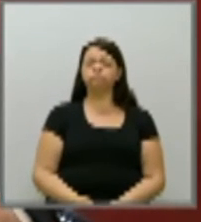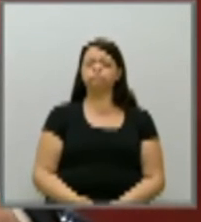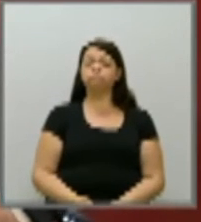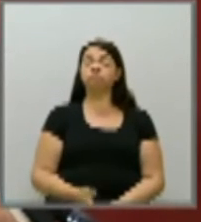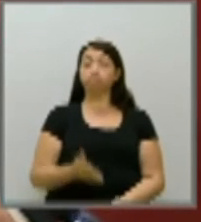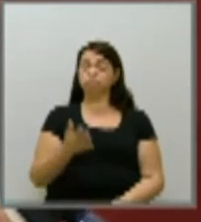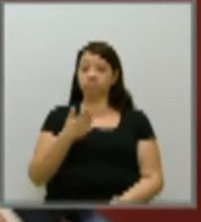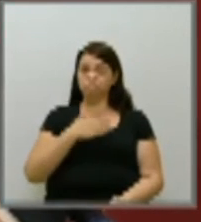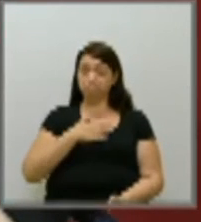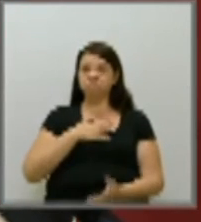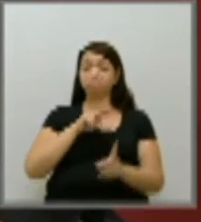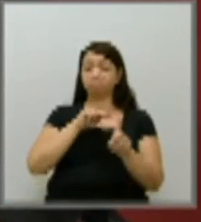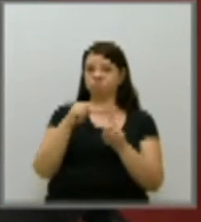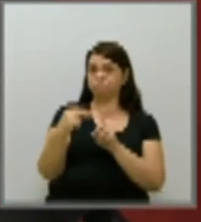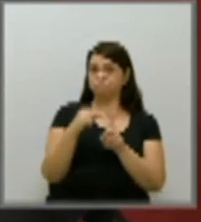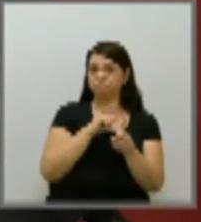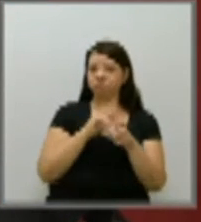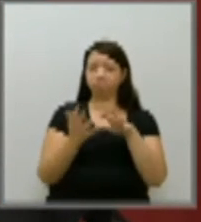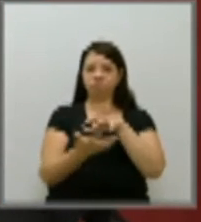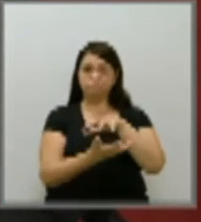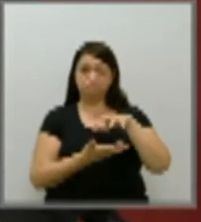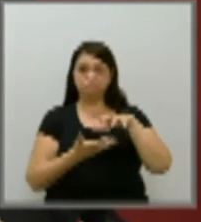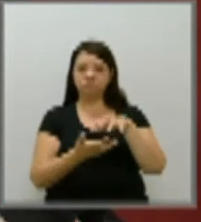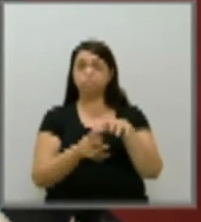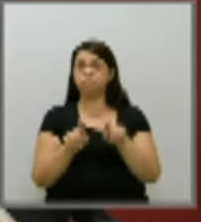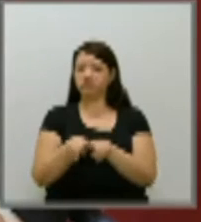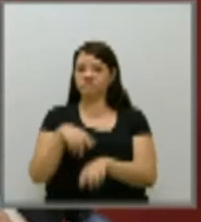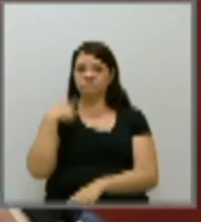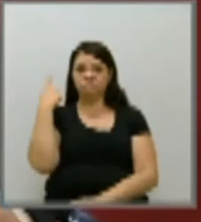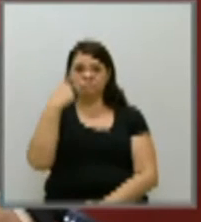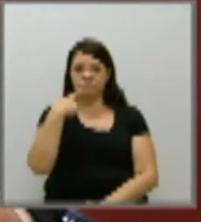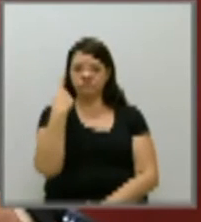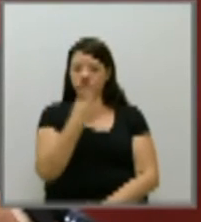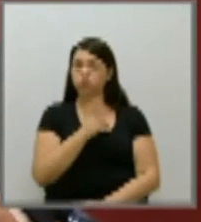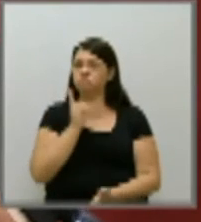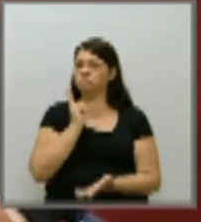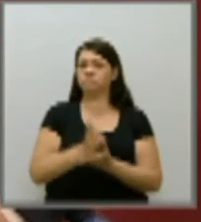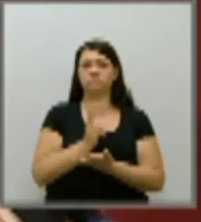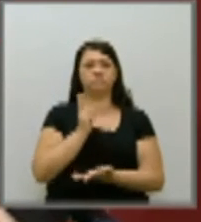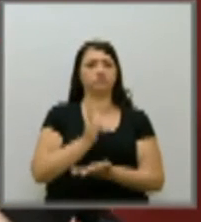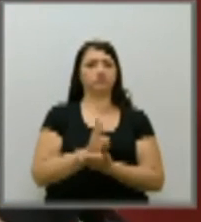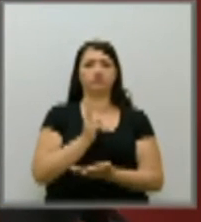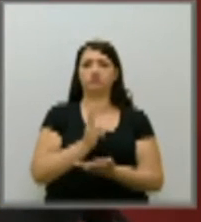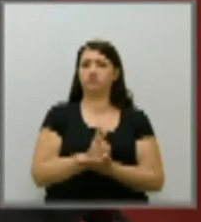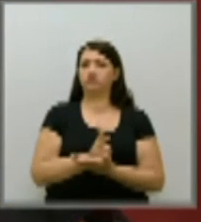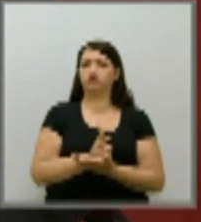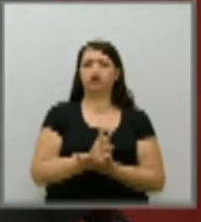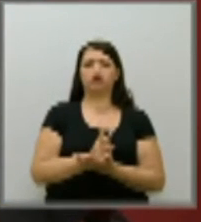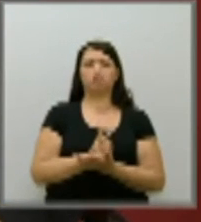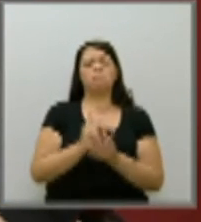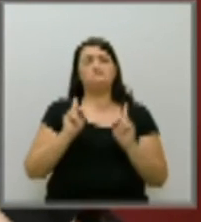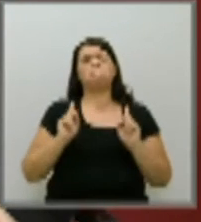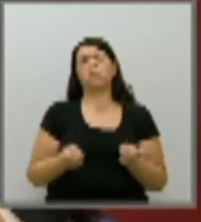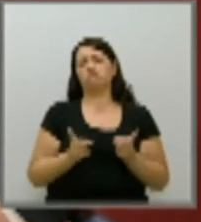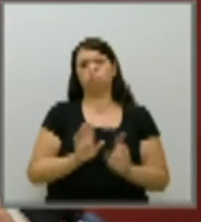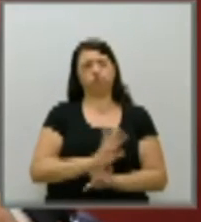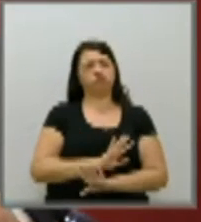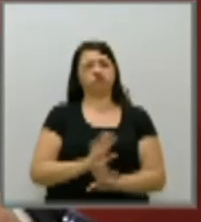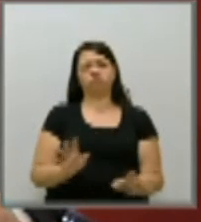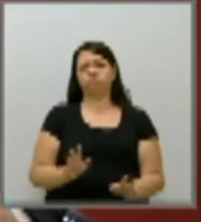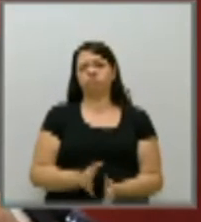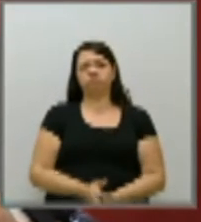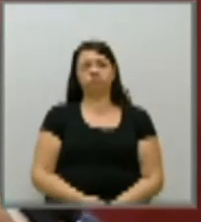minhas concepções de mundo e de política, elas permanecem rigorosamente as mesmas.